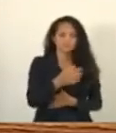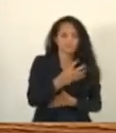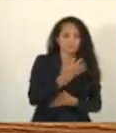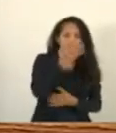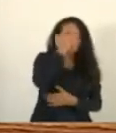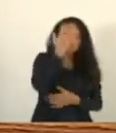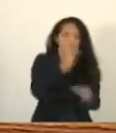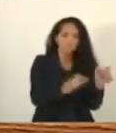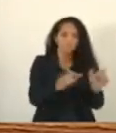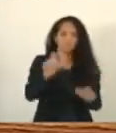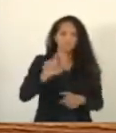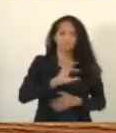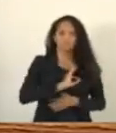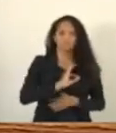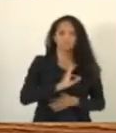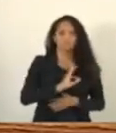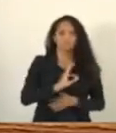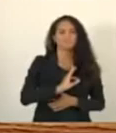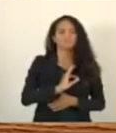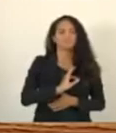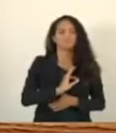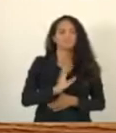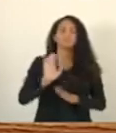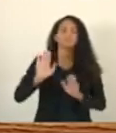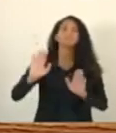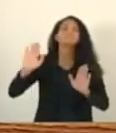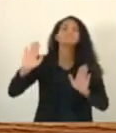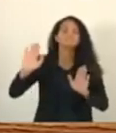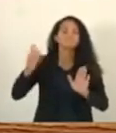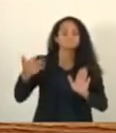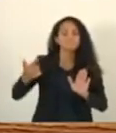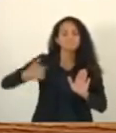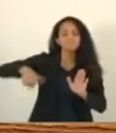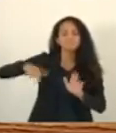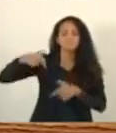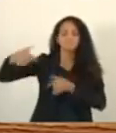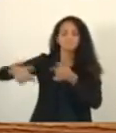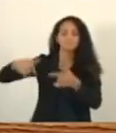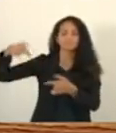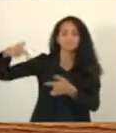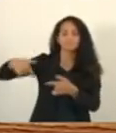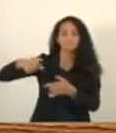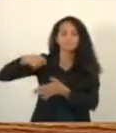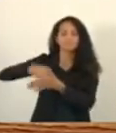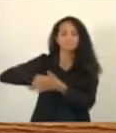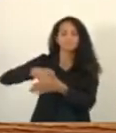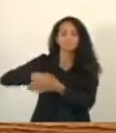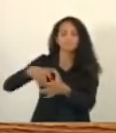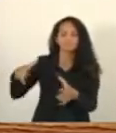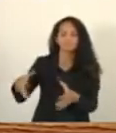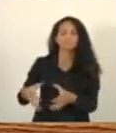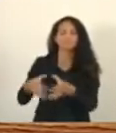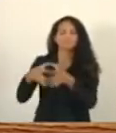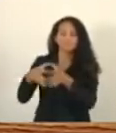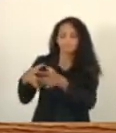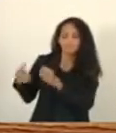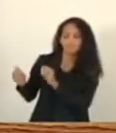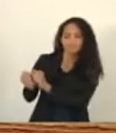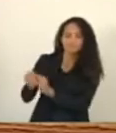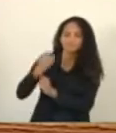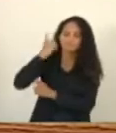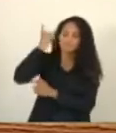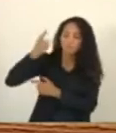74 policiais e, graças a esse trabalho desenvolvido aqui pela comissão e juntamente com nossos pares,